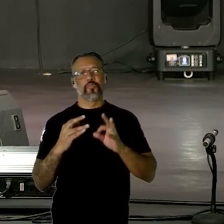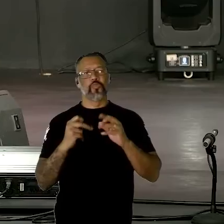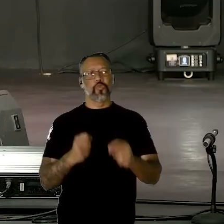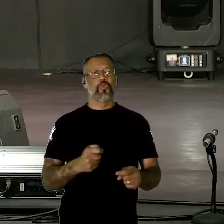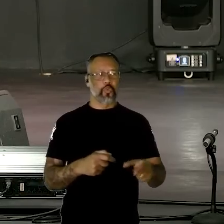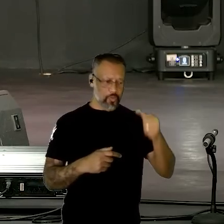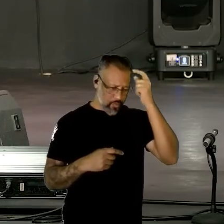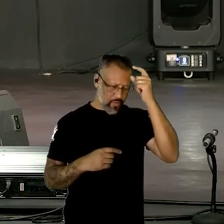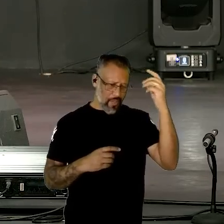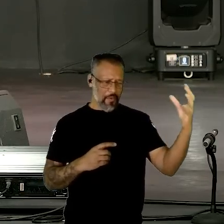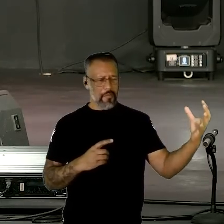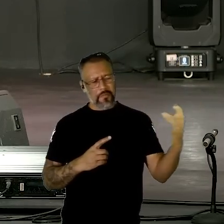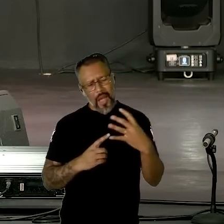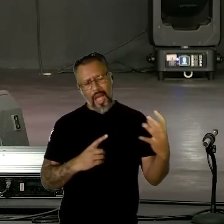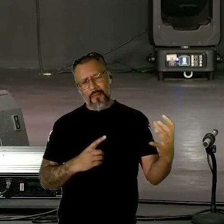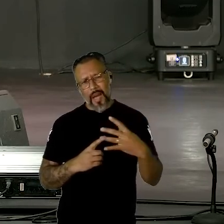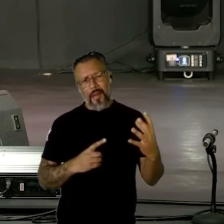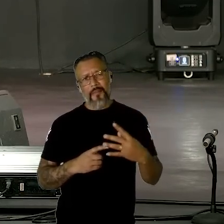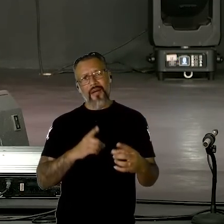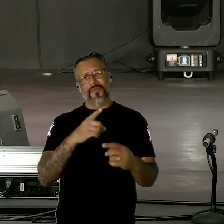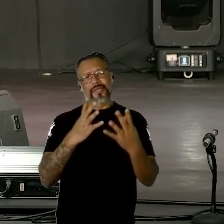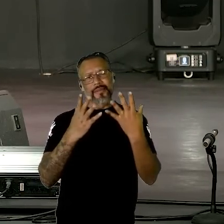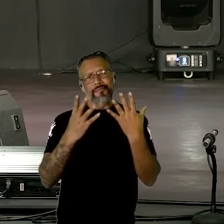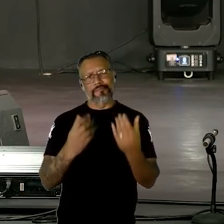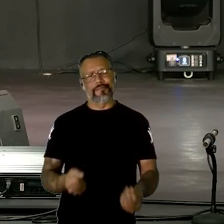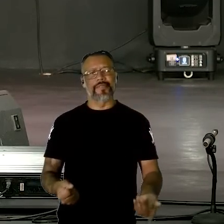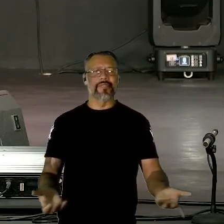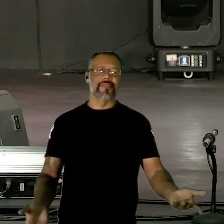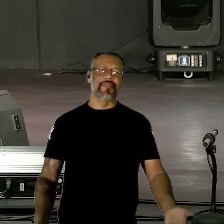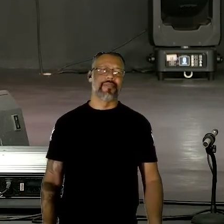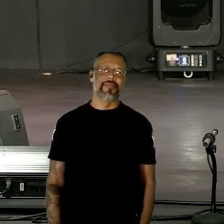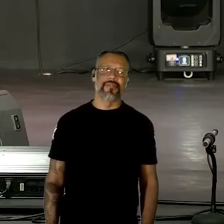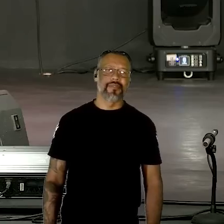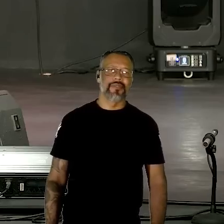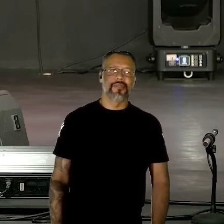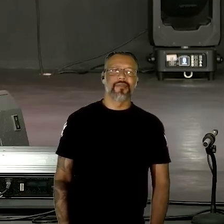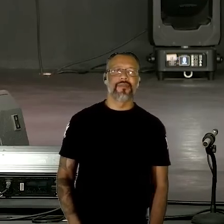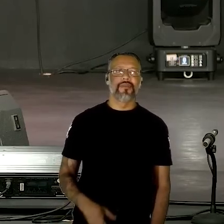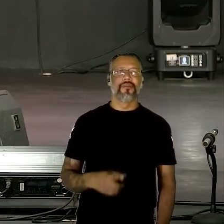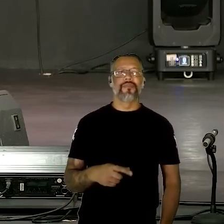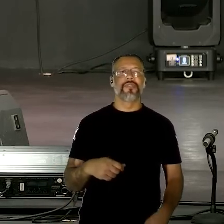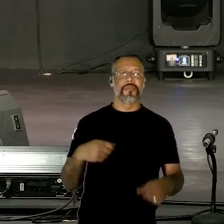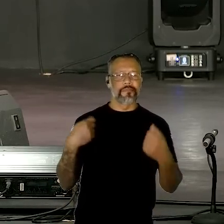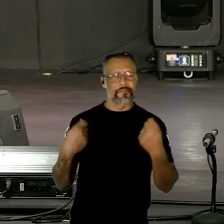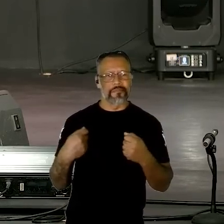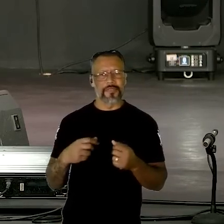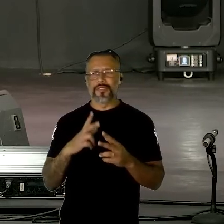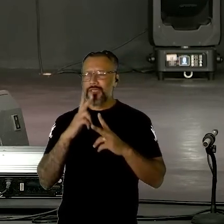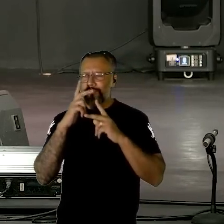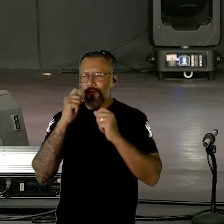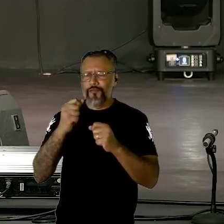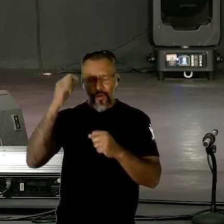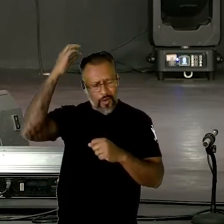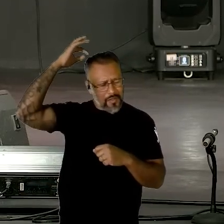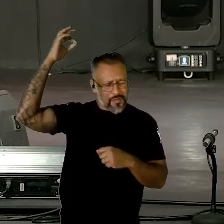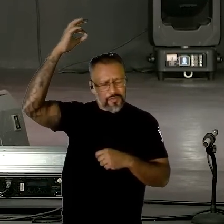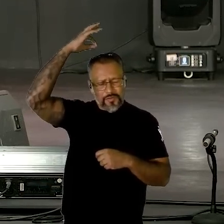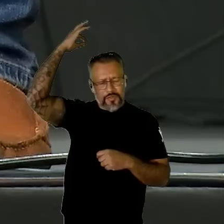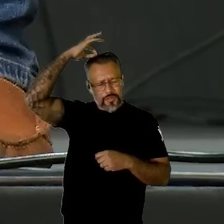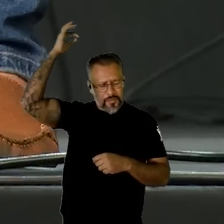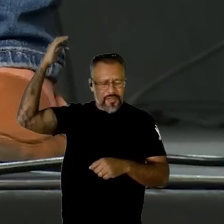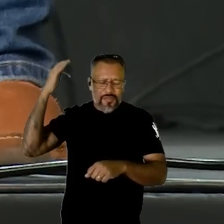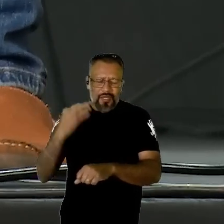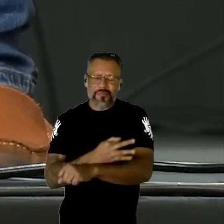ódio ela põe lá tá vazia se ofende lá tá cheia silenciosa lá tá cheia é consistente lá está cheia